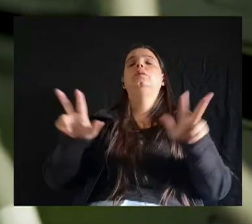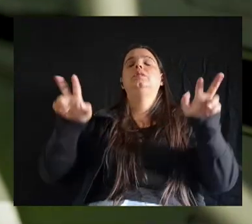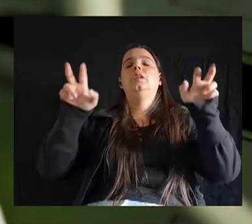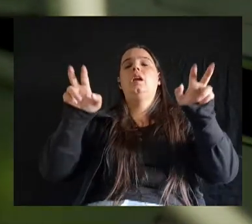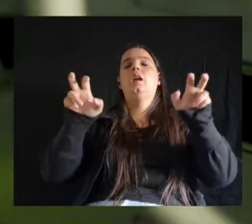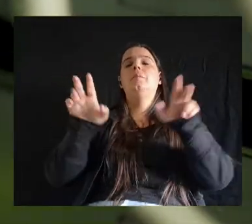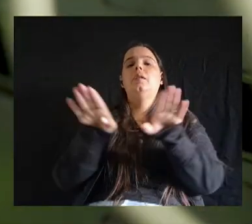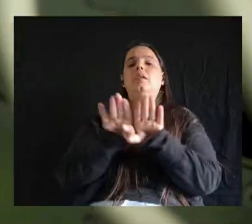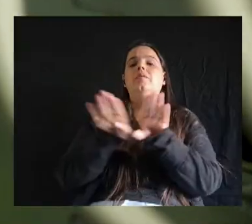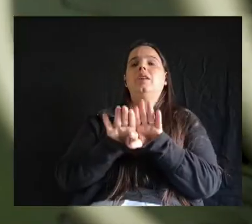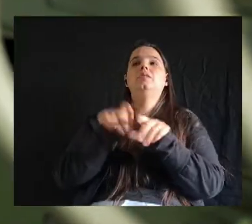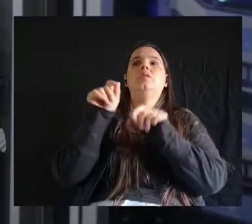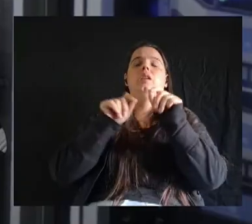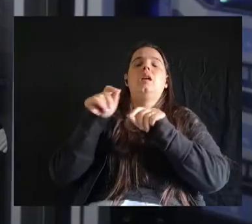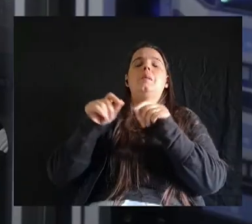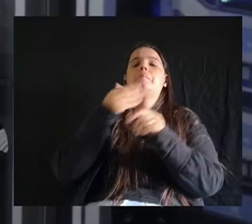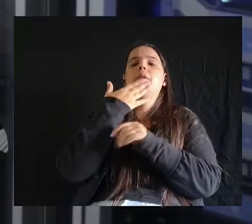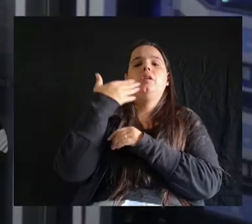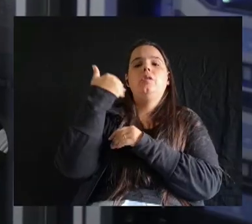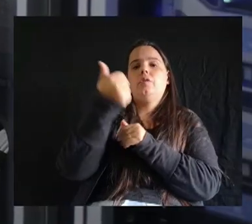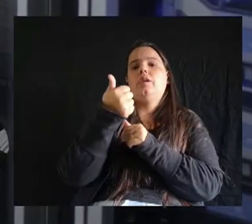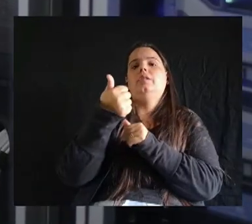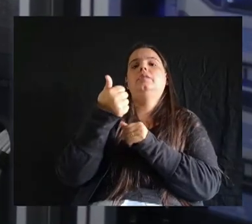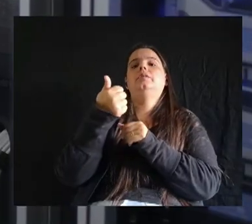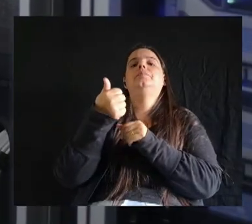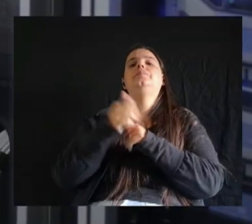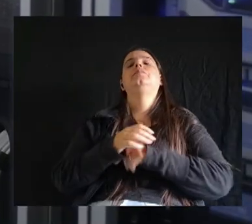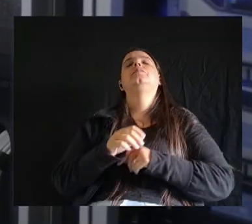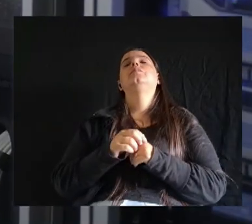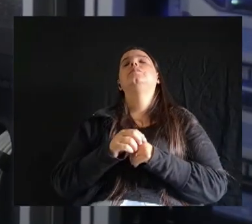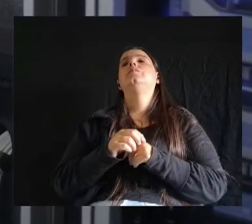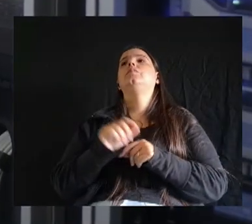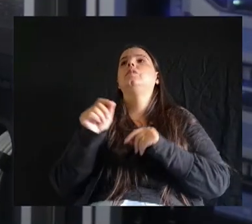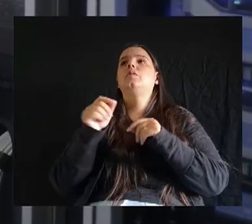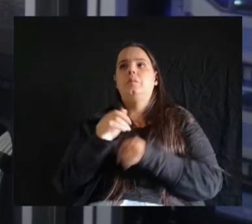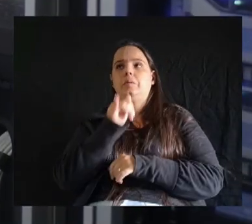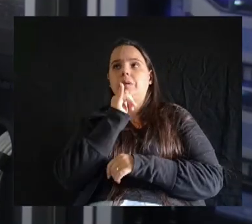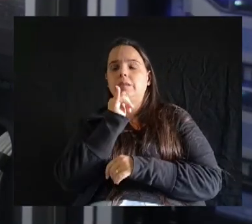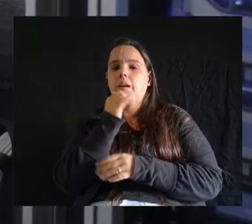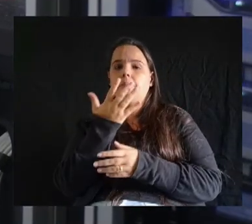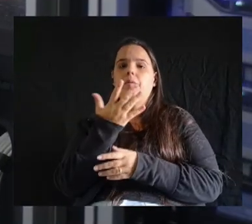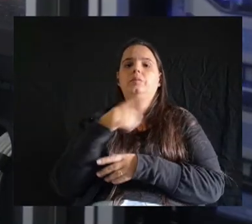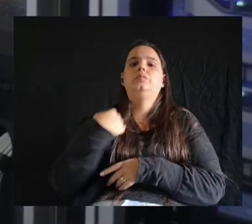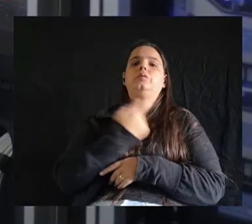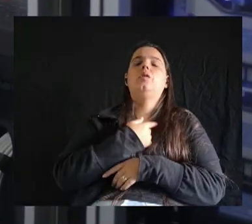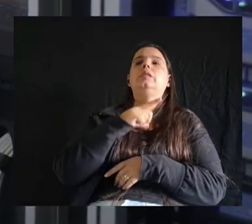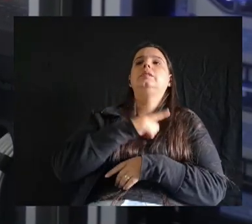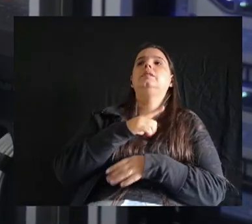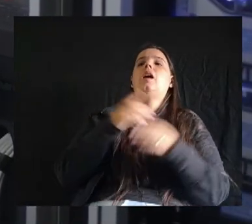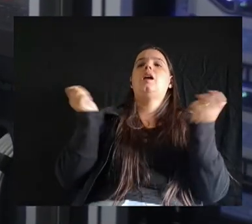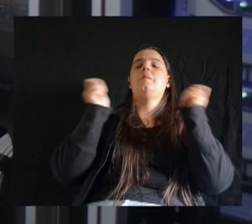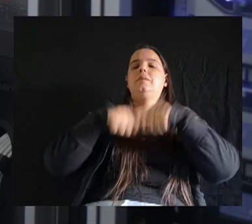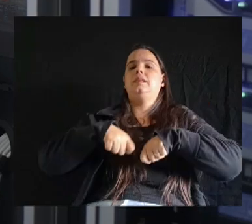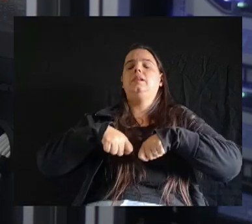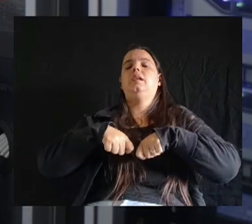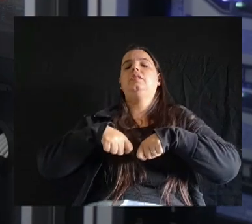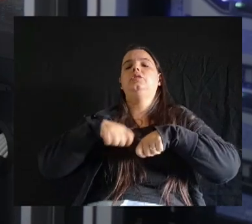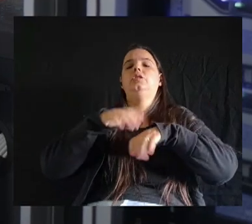da operação do próprio data center, tá? Então, por exemplo, a capacidade de tomada de decisão em tempo